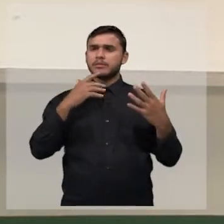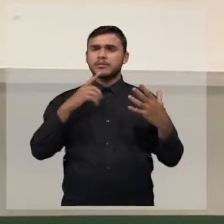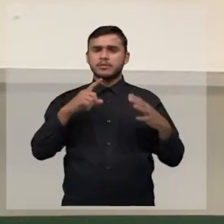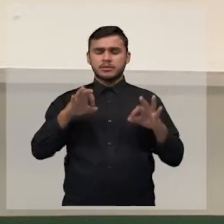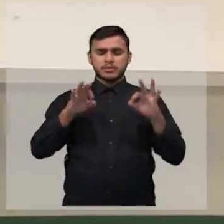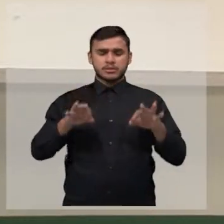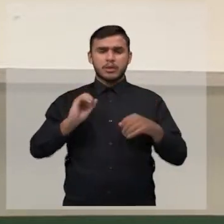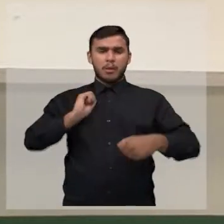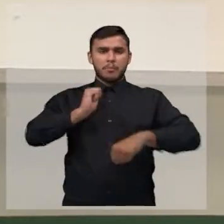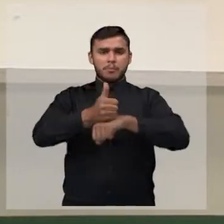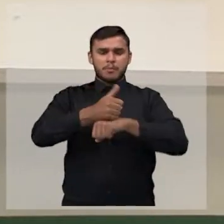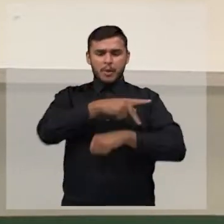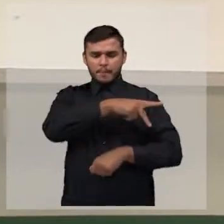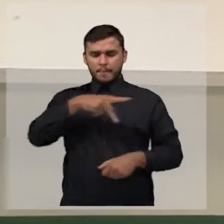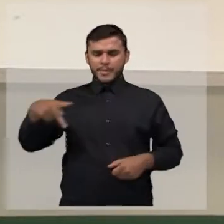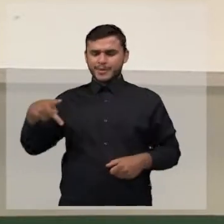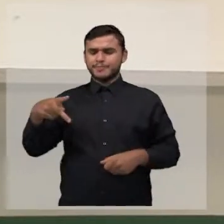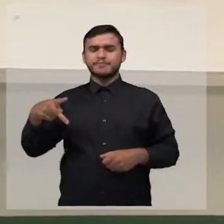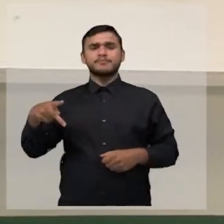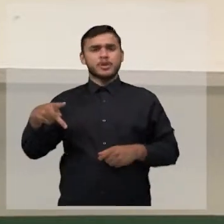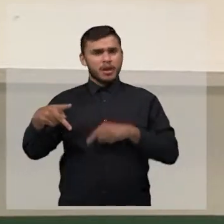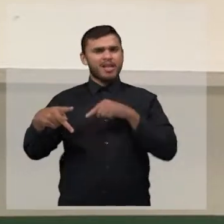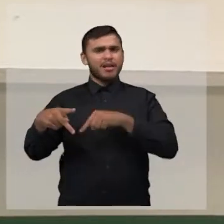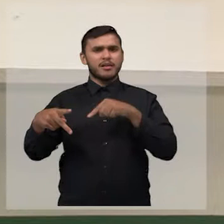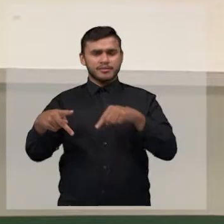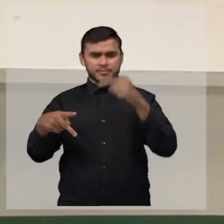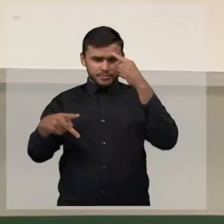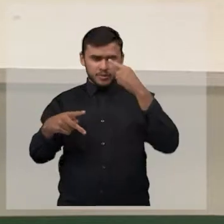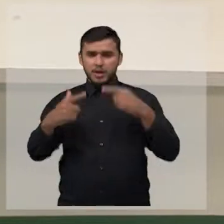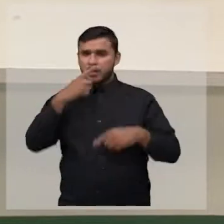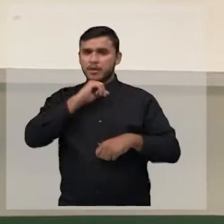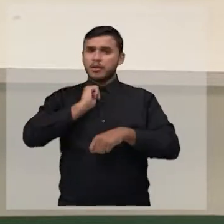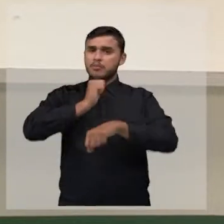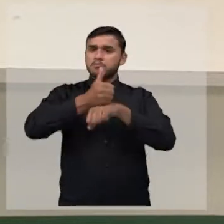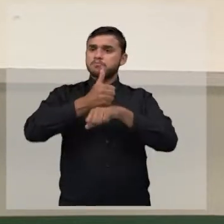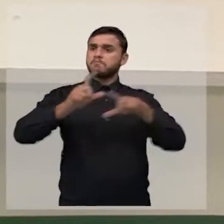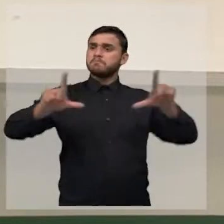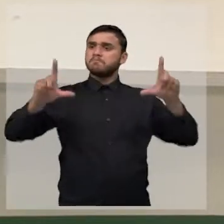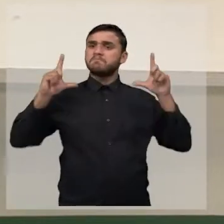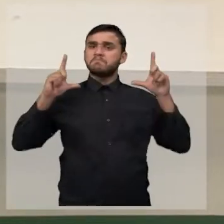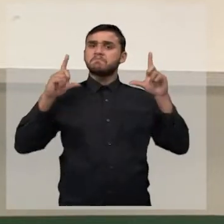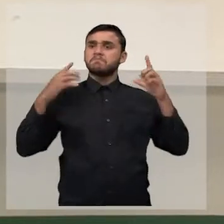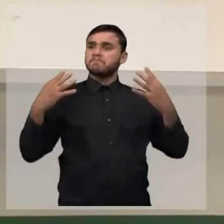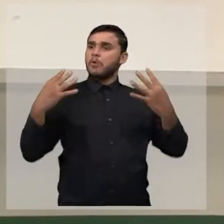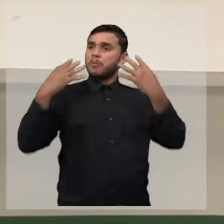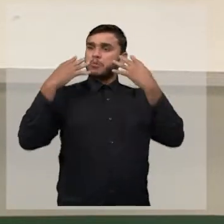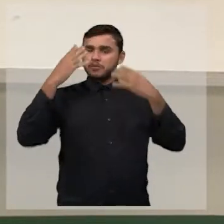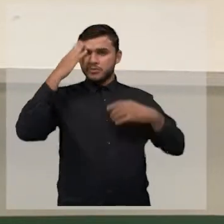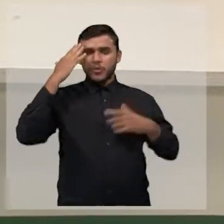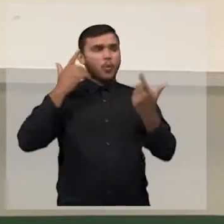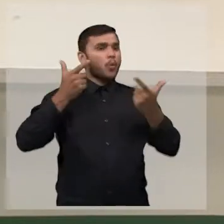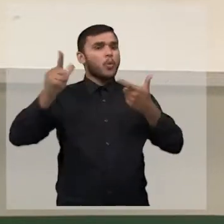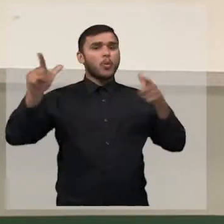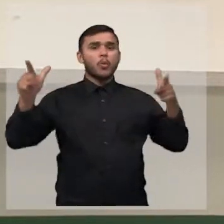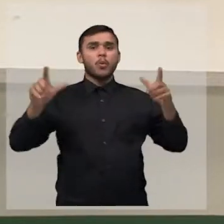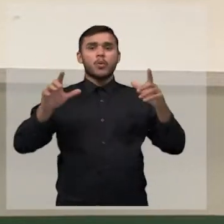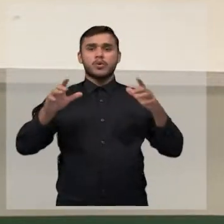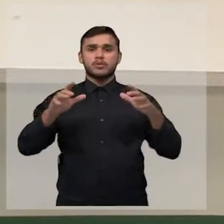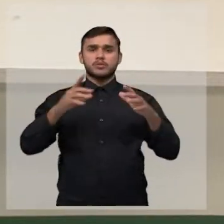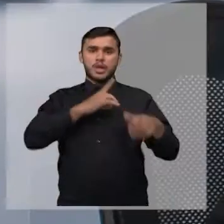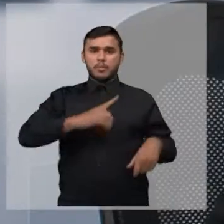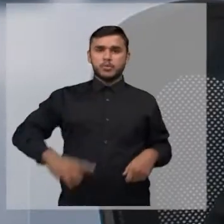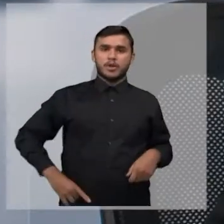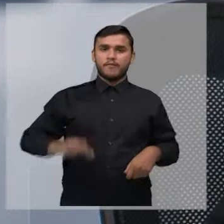sempre foi. O nosso presidencialismo... O presidencialismo a figura do presidente sempre foi muito mais forte do que os outros